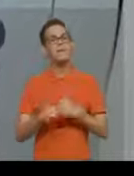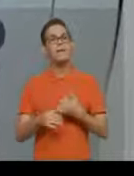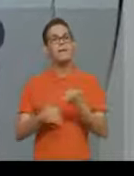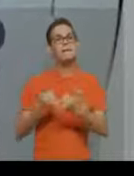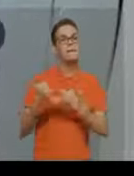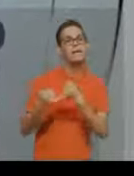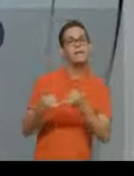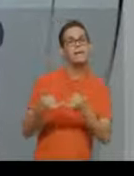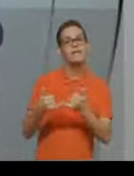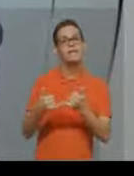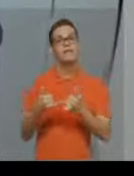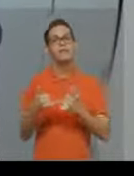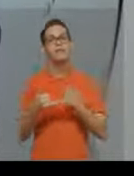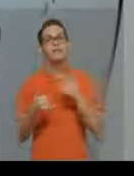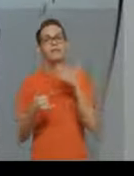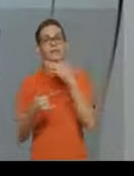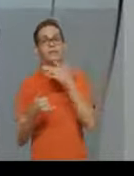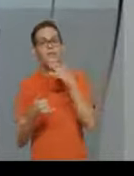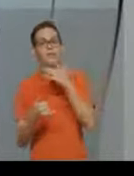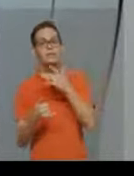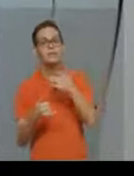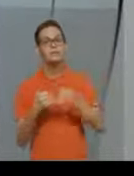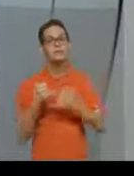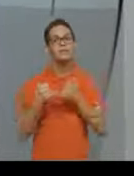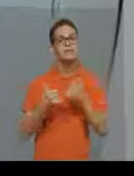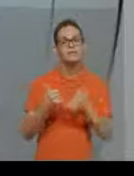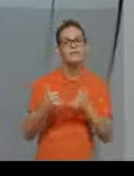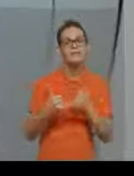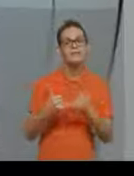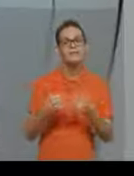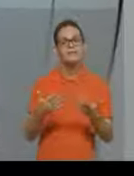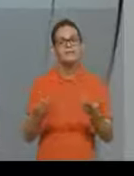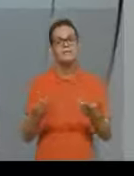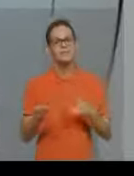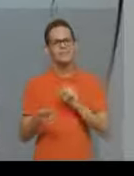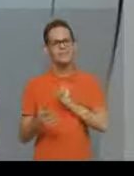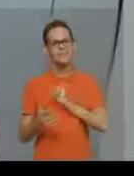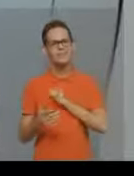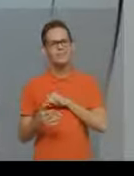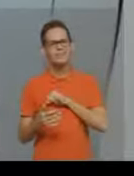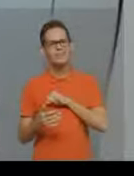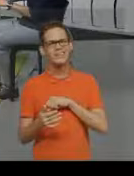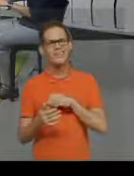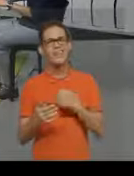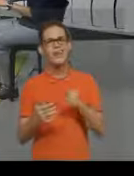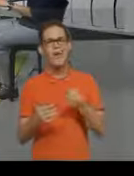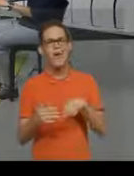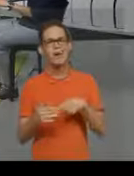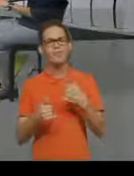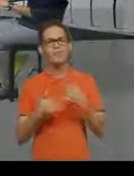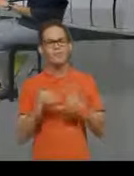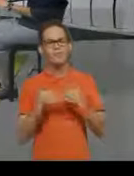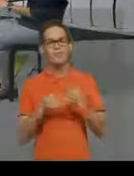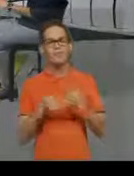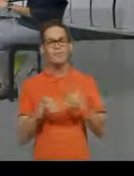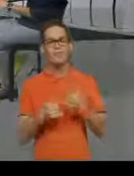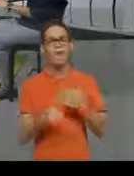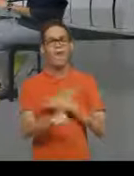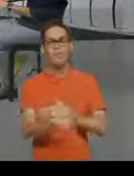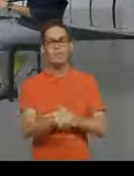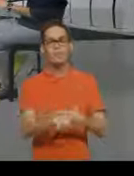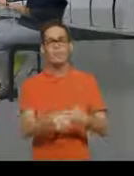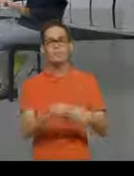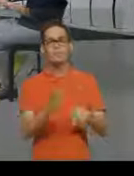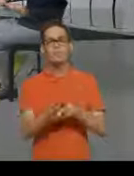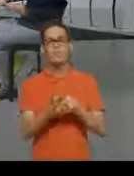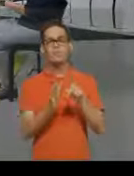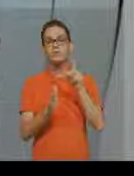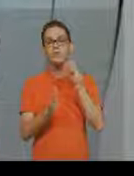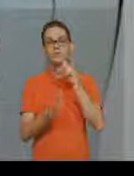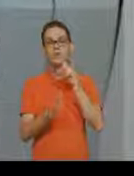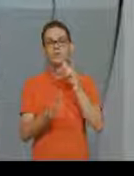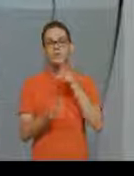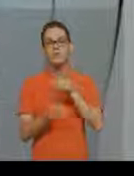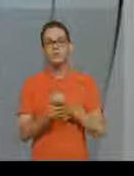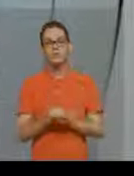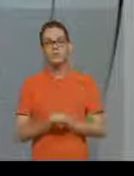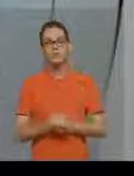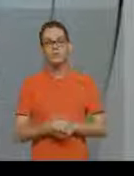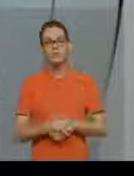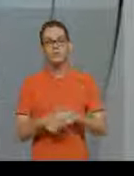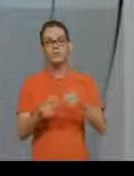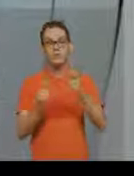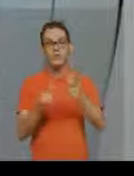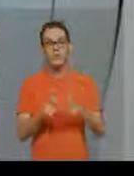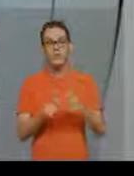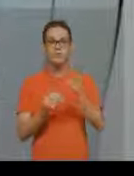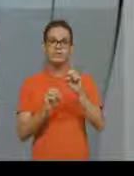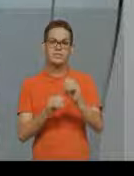que fala, gostosura ou travessura, pedindo... Então é um costume americano que não justifica esse costume estar aqui. A não ser onde se ensina